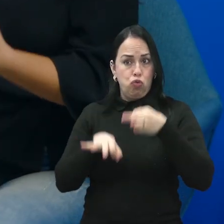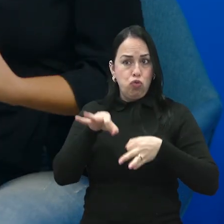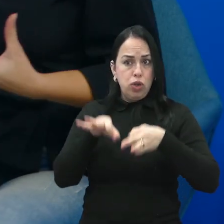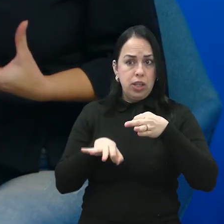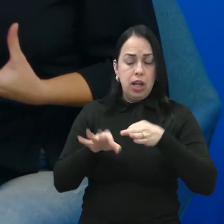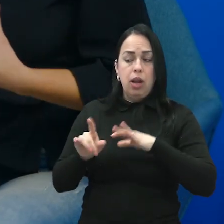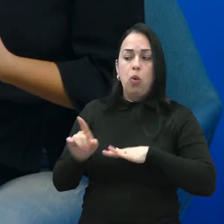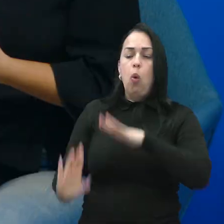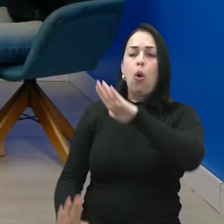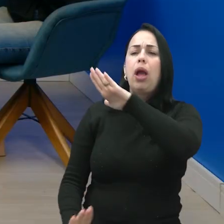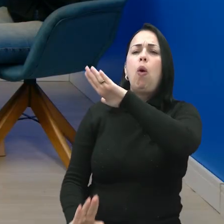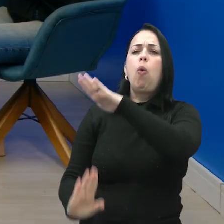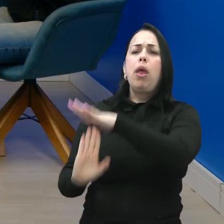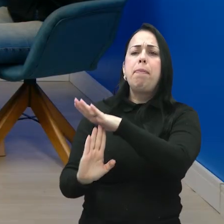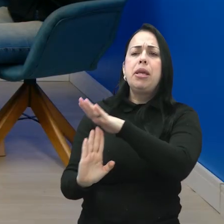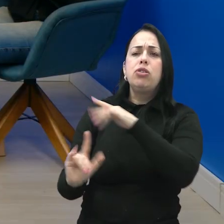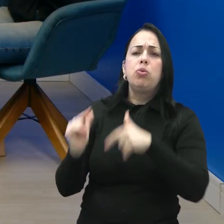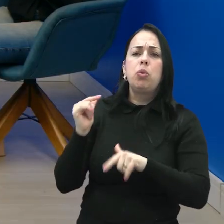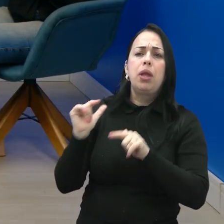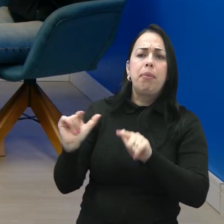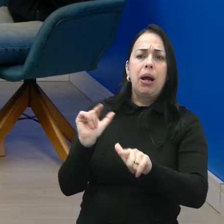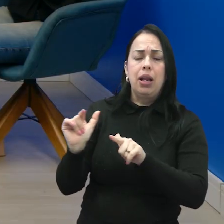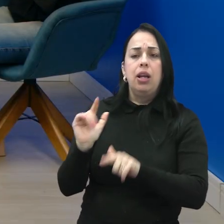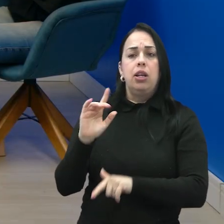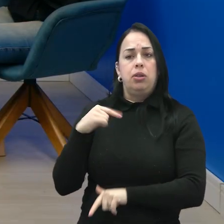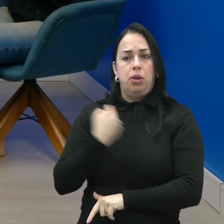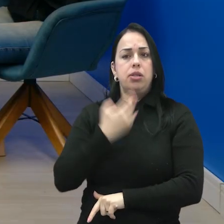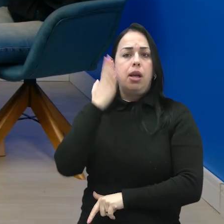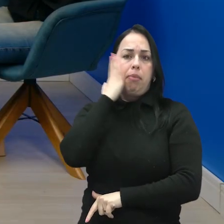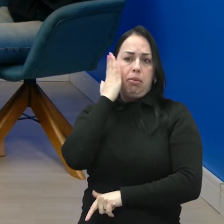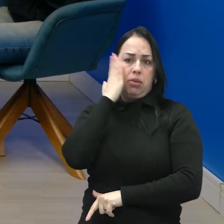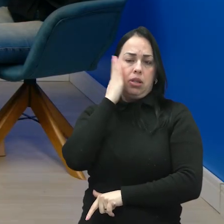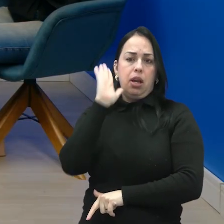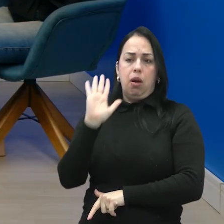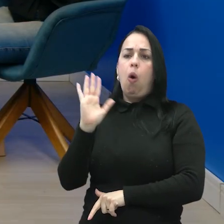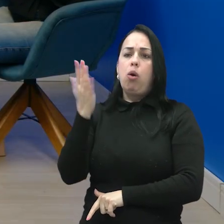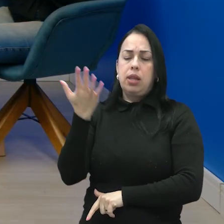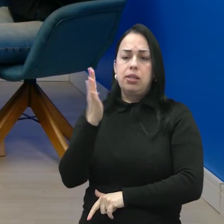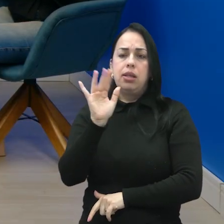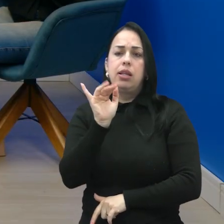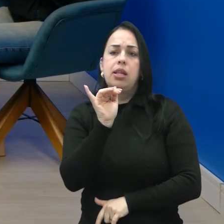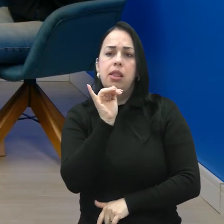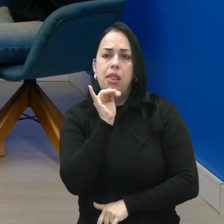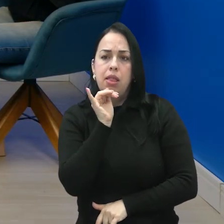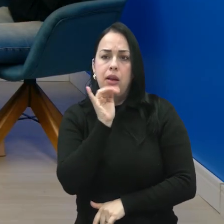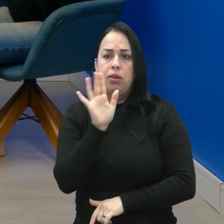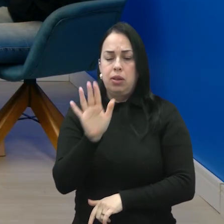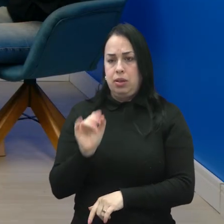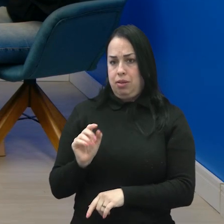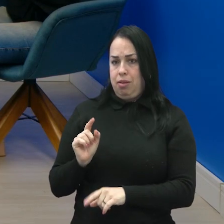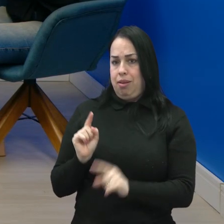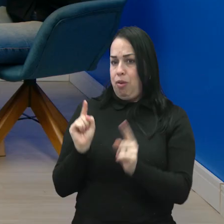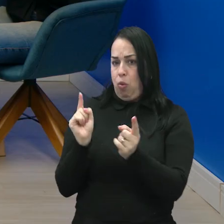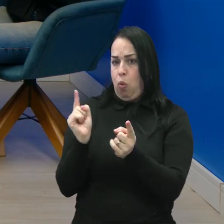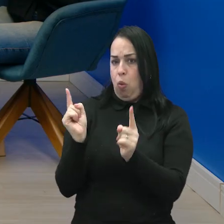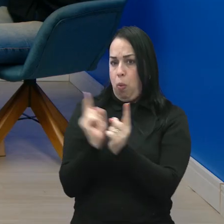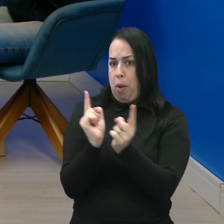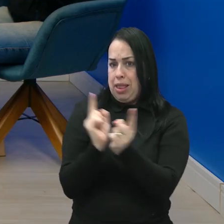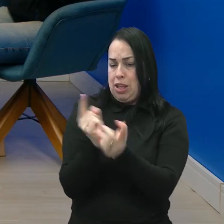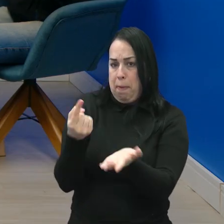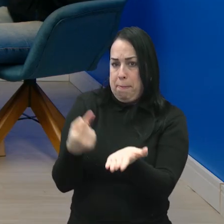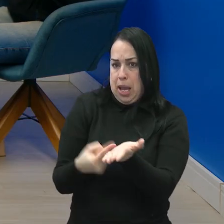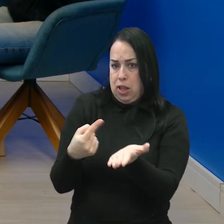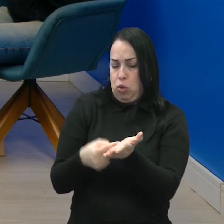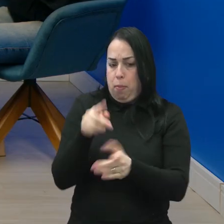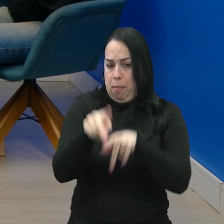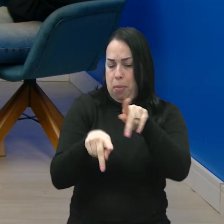esse limite também do trabalho? A gente sabe, né, Marvin, que apesar de acontecer muito, Sim. mas, por exemplo, conseguir uma consulta num posto